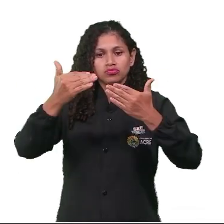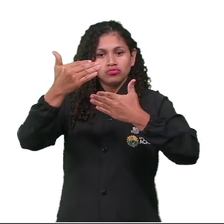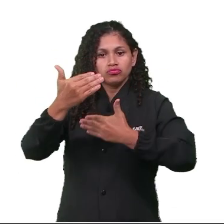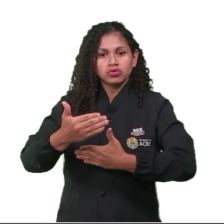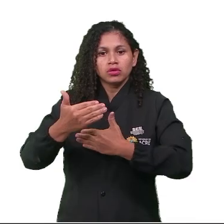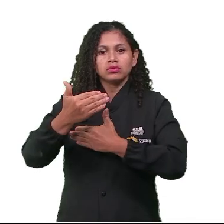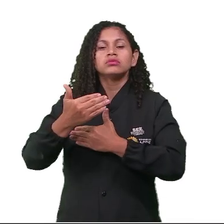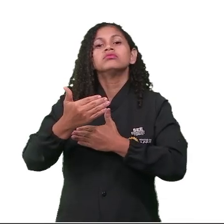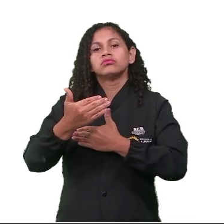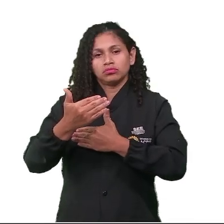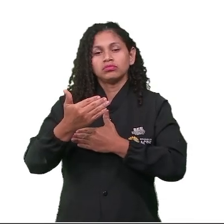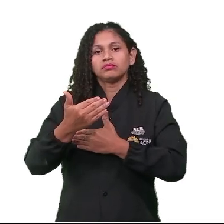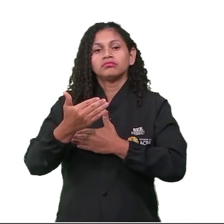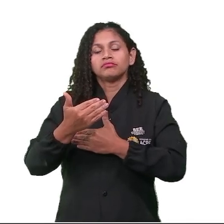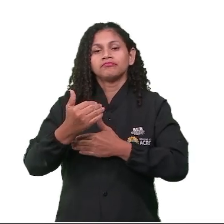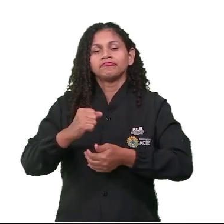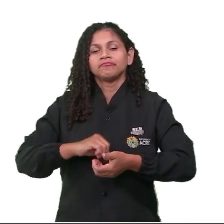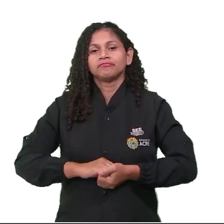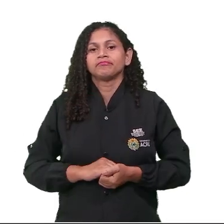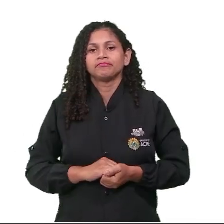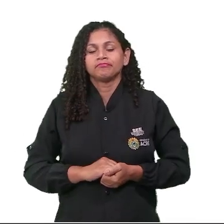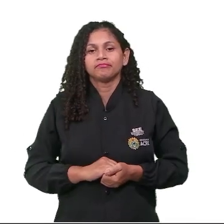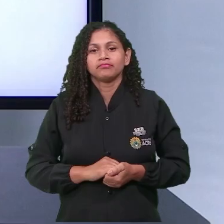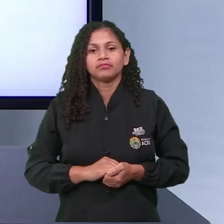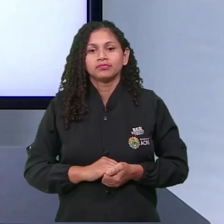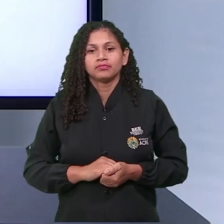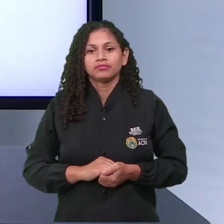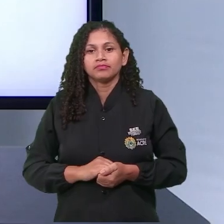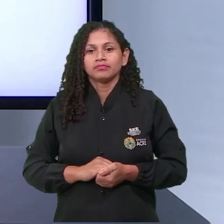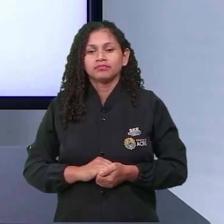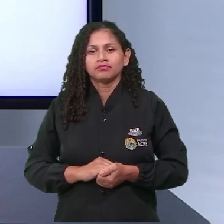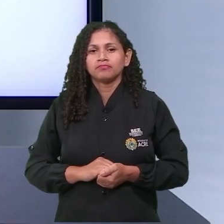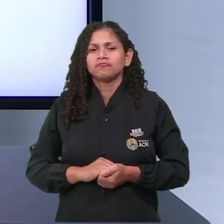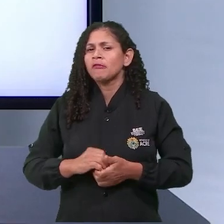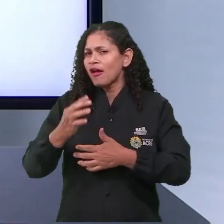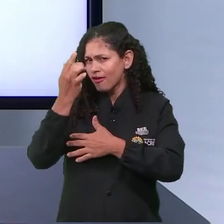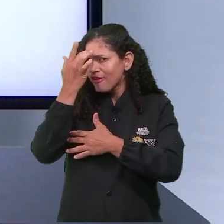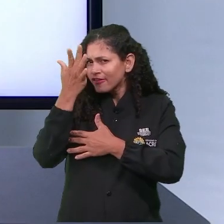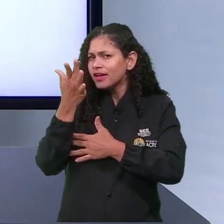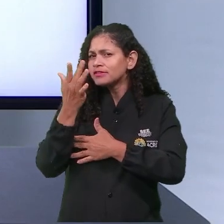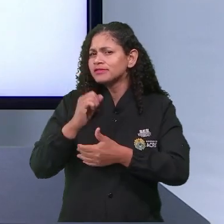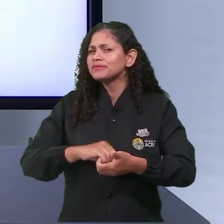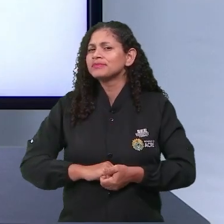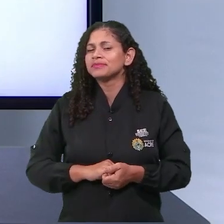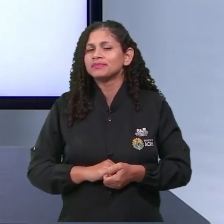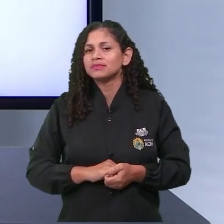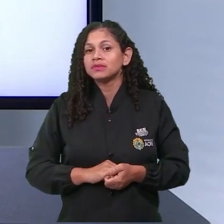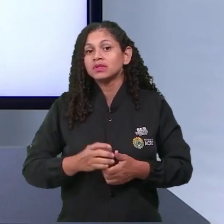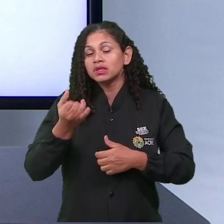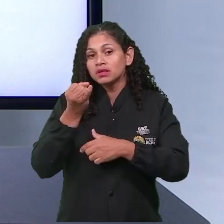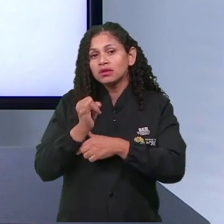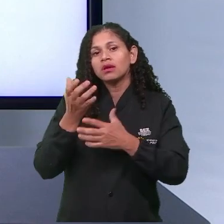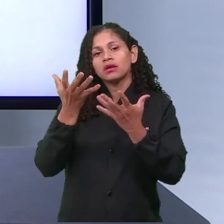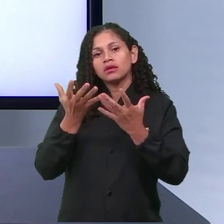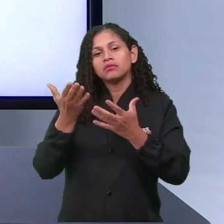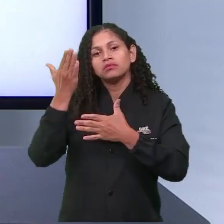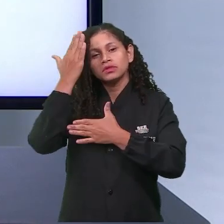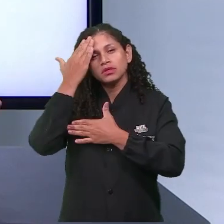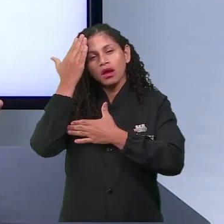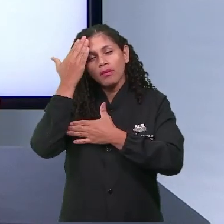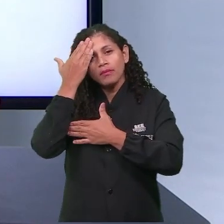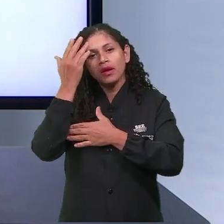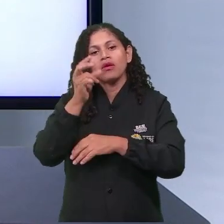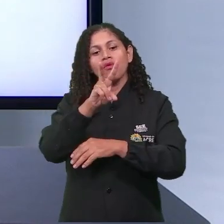que foram colocadas aqui no problema. Tudo bem? Então, viu como foi fácil, pessoal? Se nós queremos saber volume